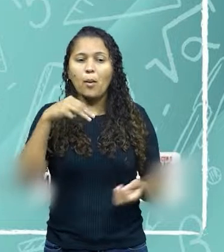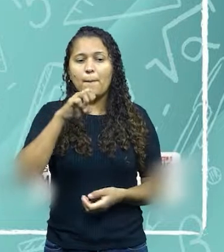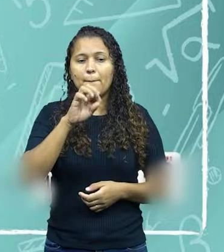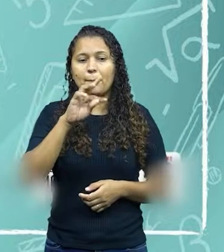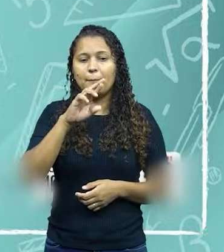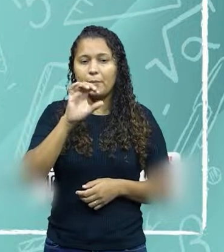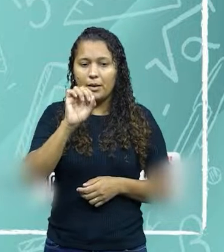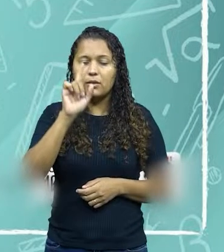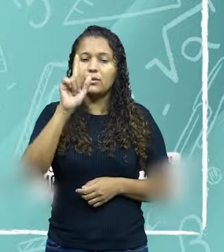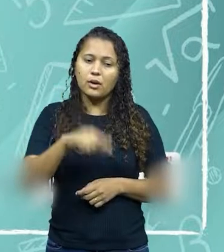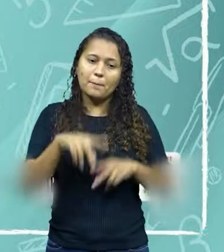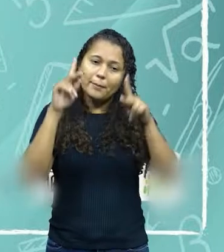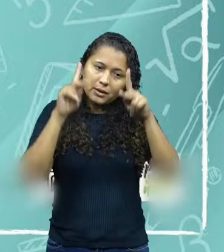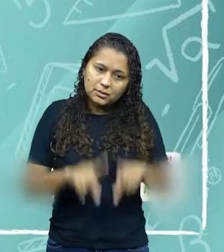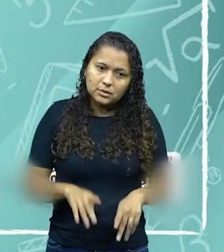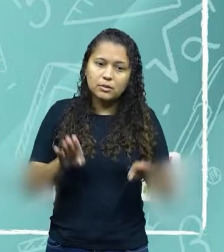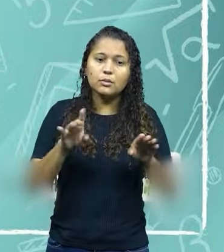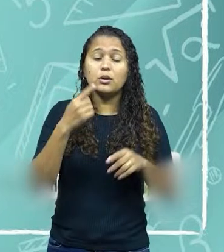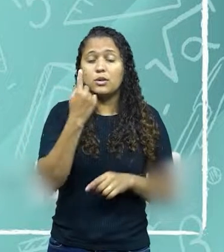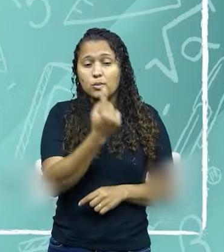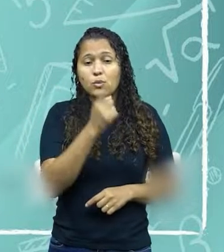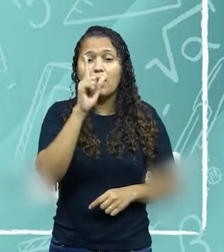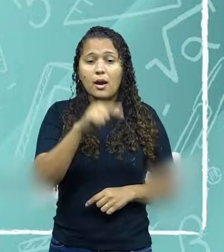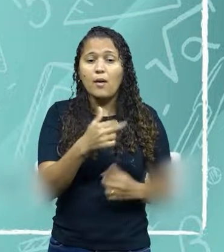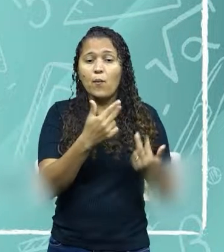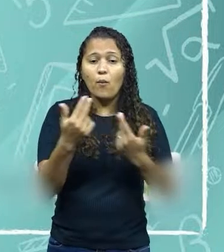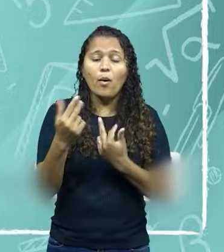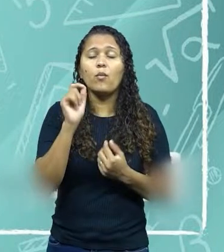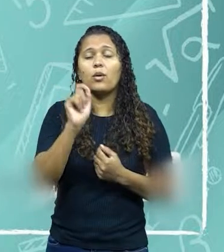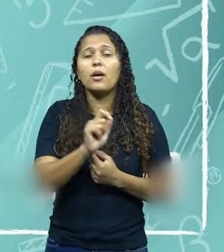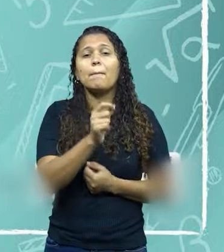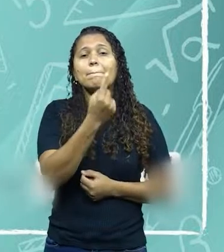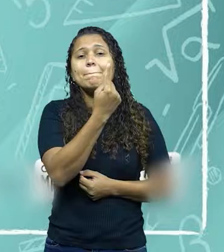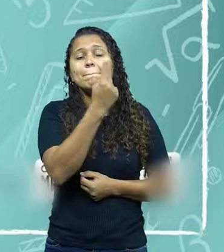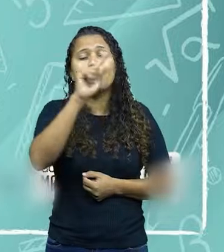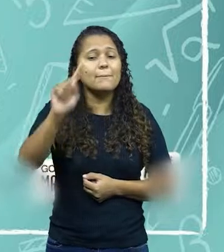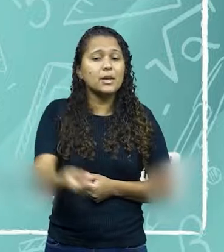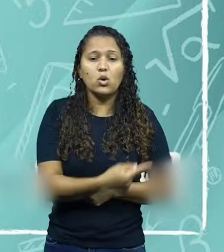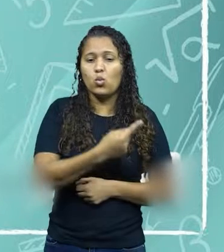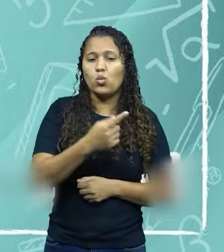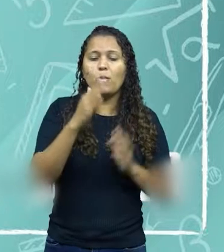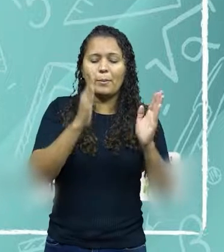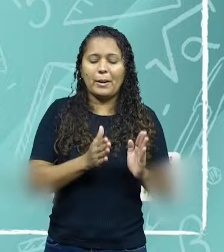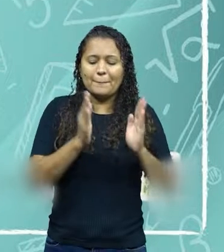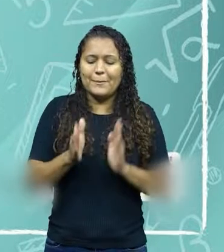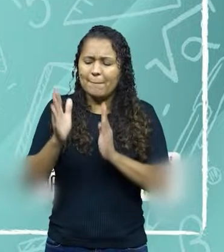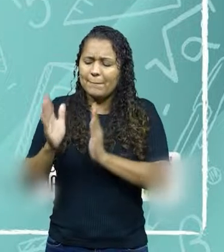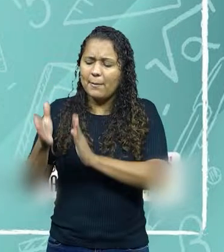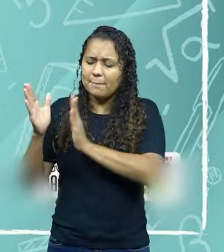o milímetro, ele equivale a 1000 partes iguais do metro. 1 metro,